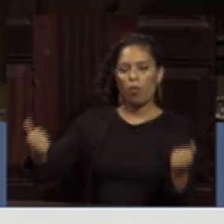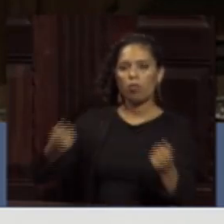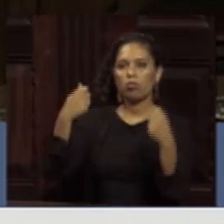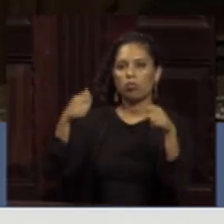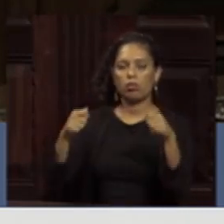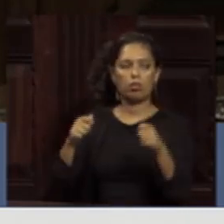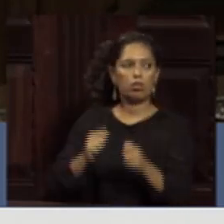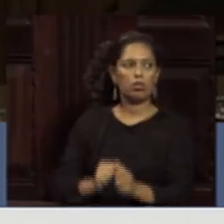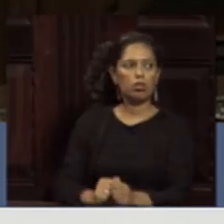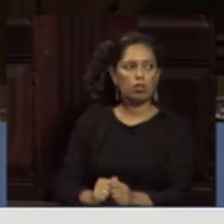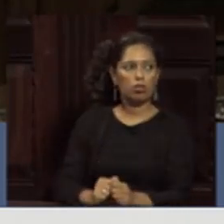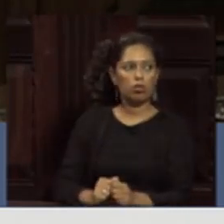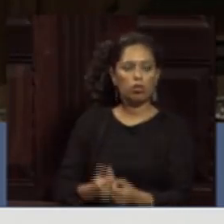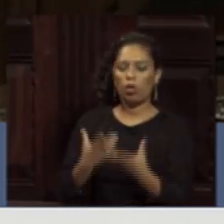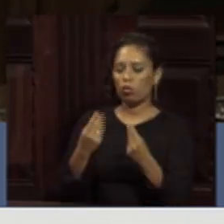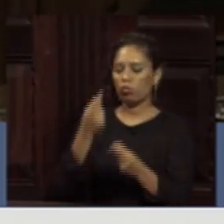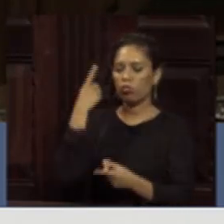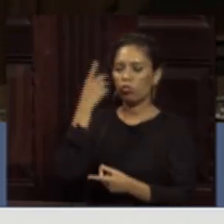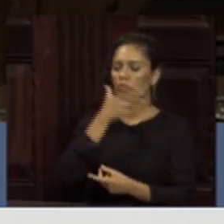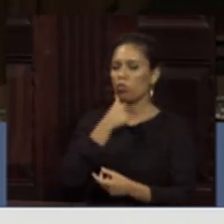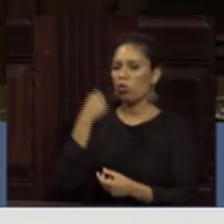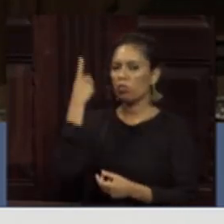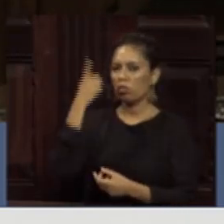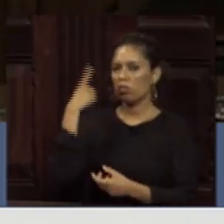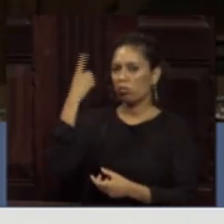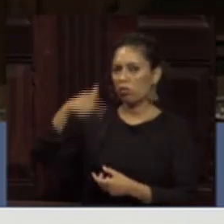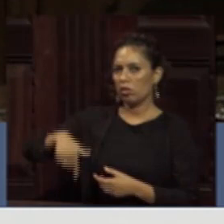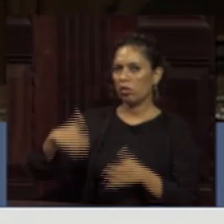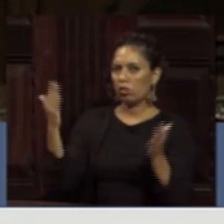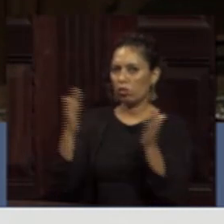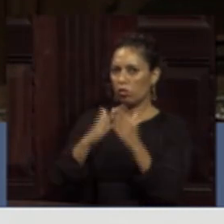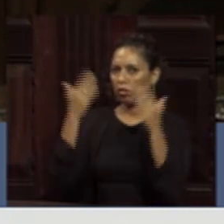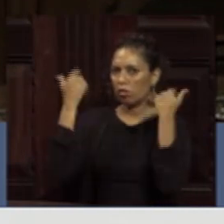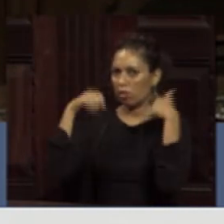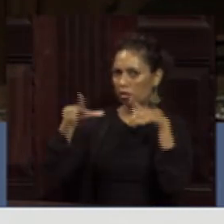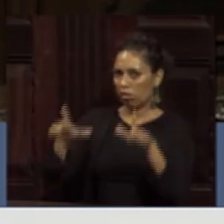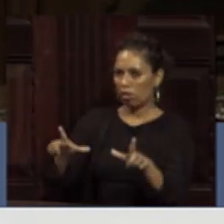E os muitos deputados que estão aqui